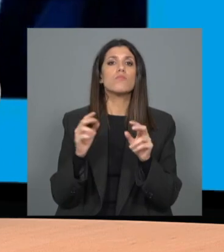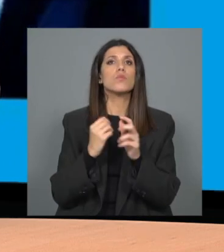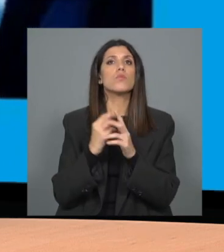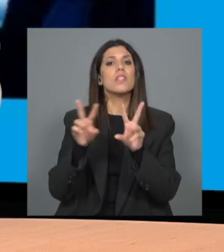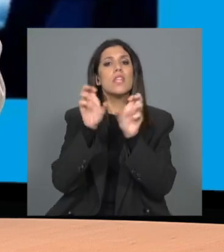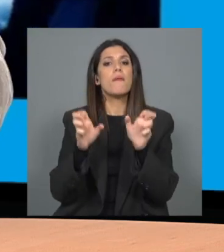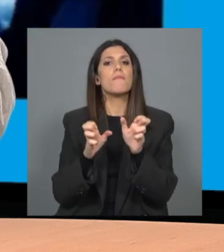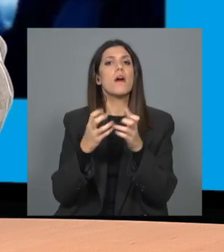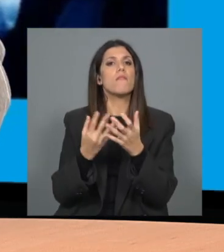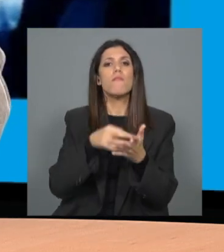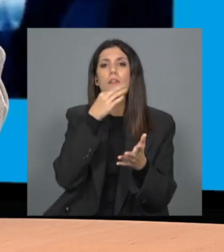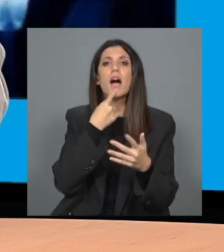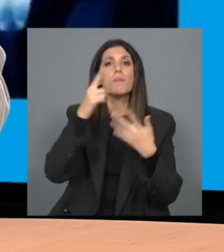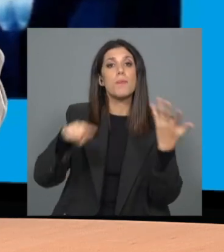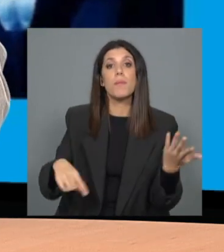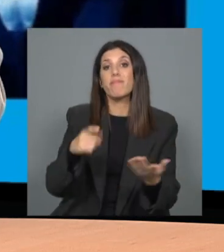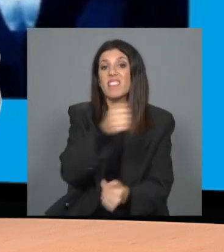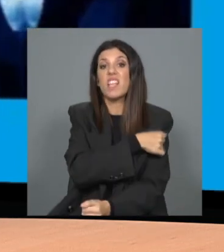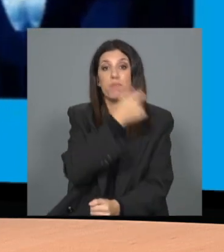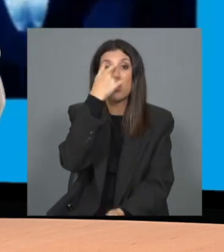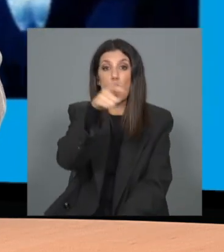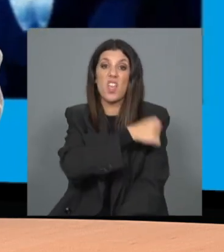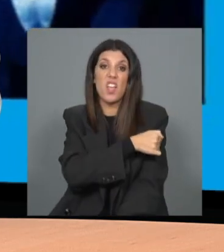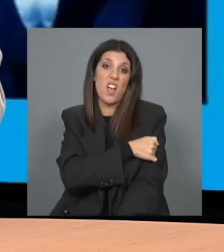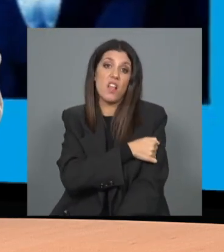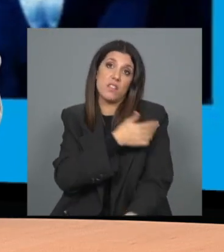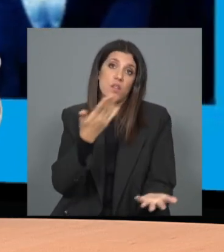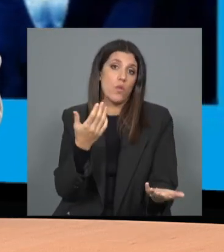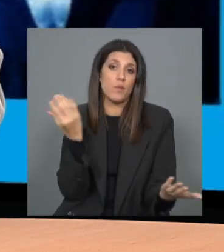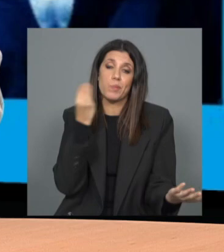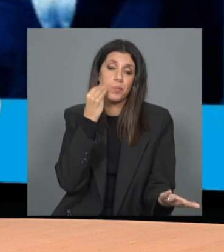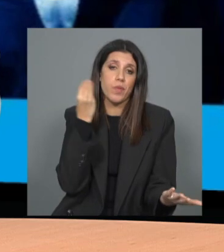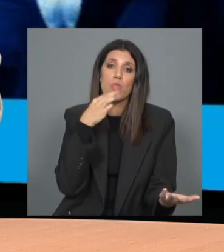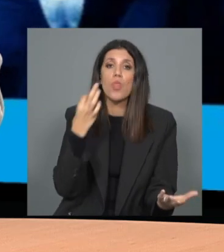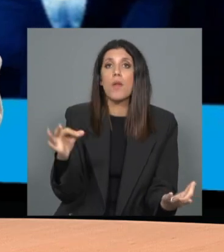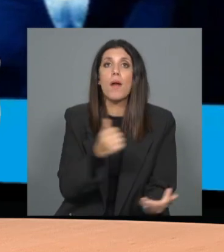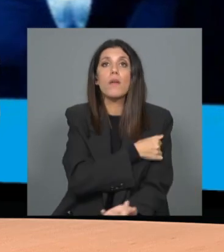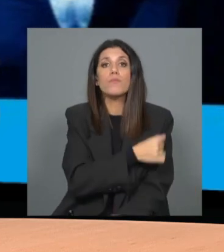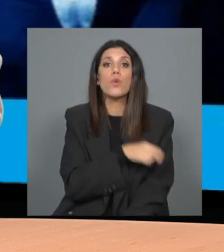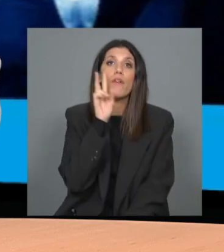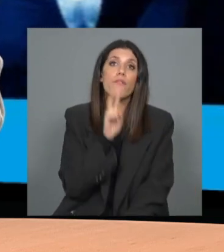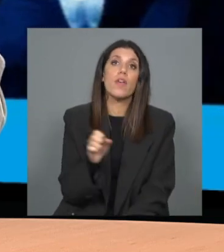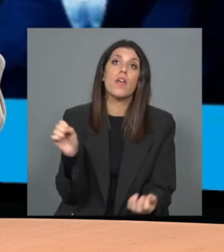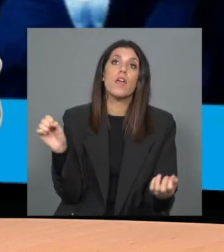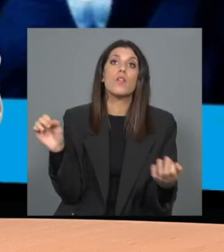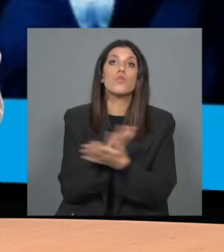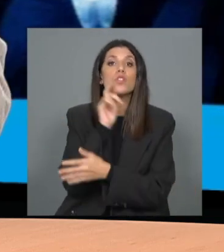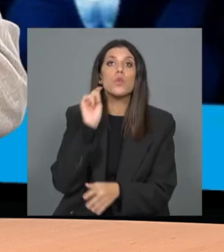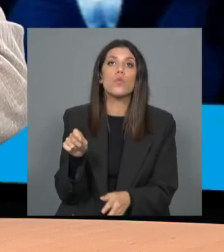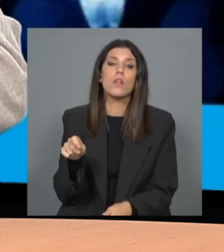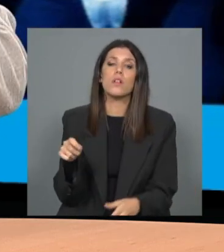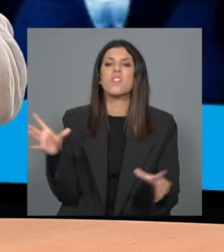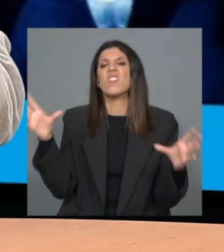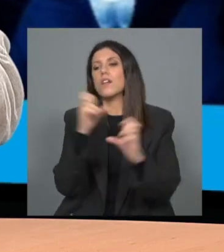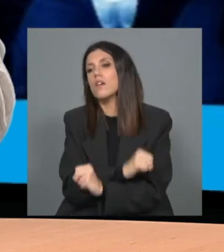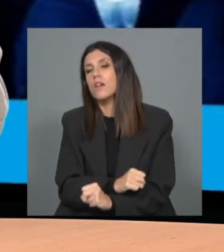calhar, a certa altura, e eu não recrimino ninguém, porque acho que todos também sentimos um pouco isso, quando começam a ver notícias da Ucrânia, ou mudam de canal ou desligam porque dizem